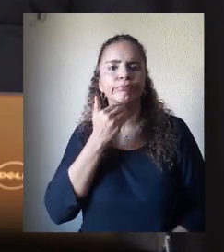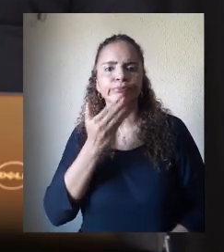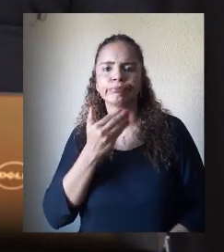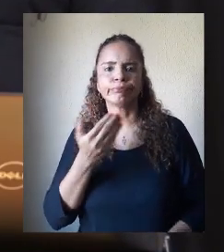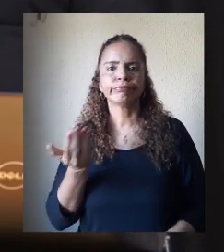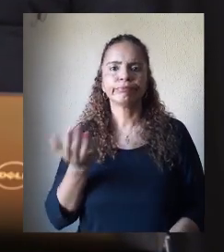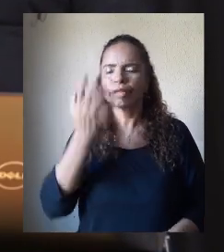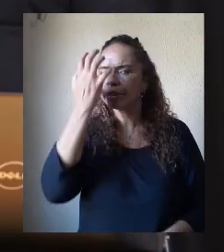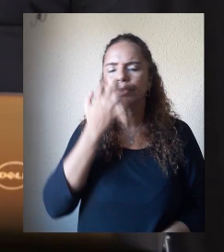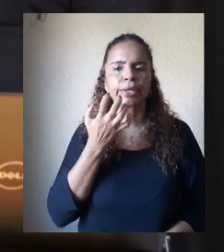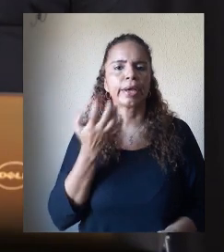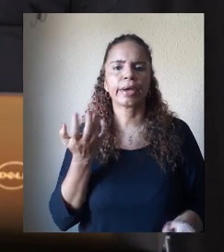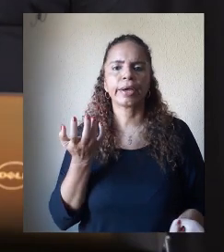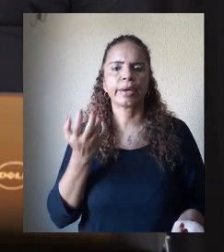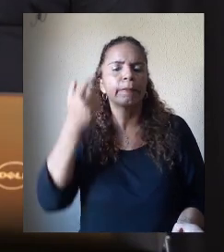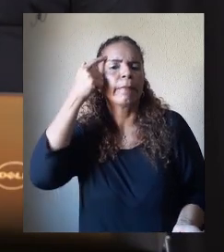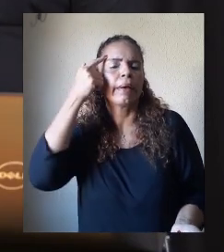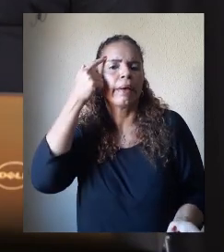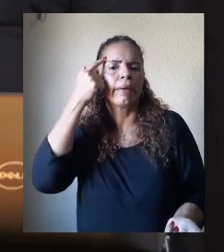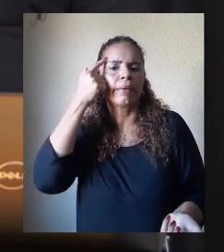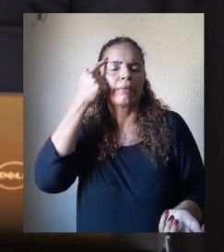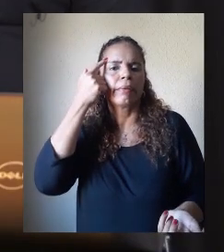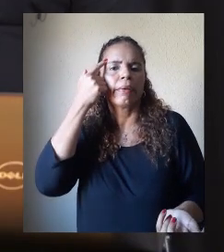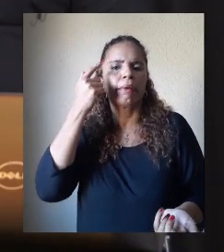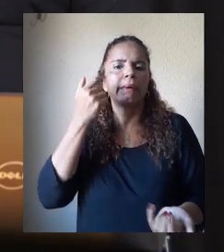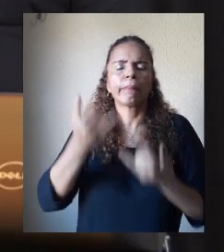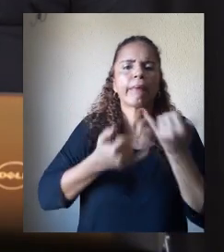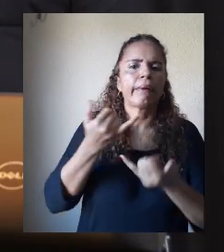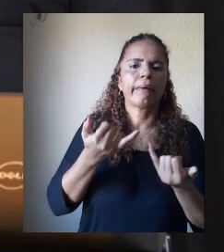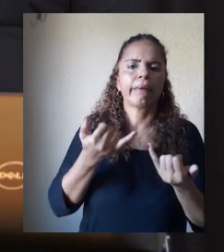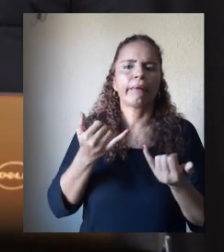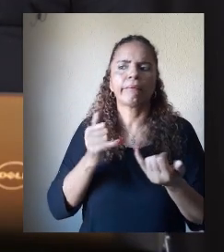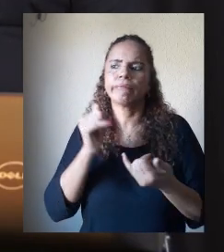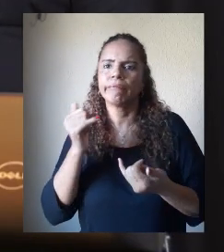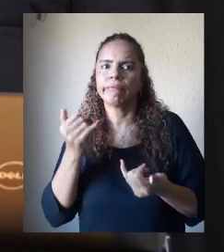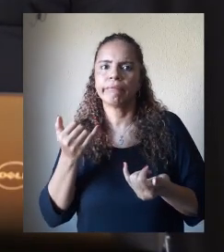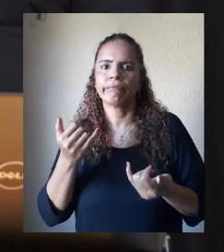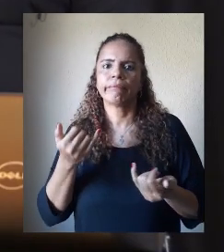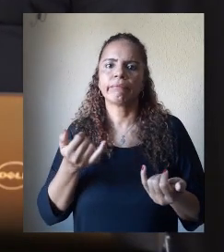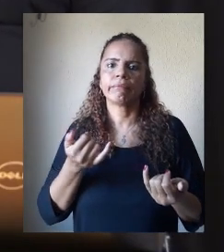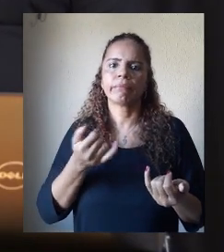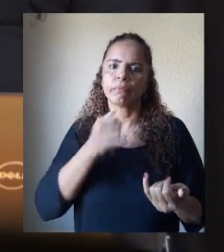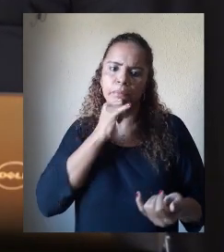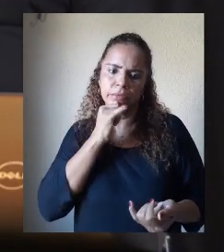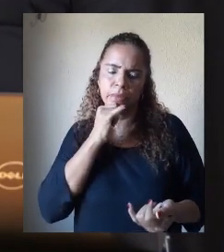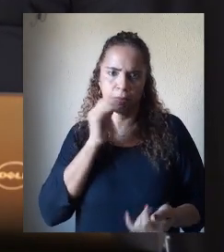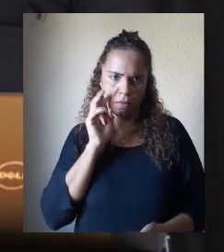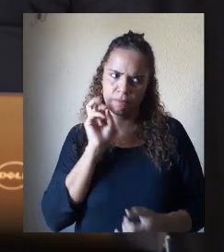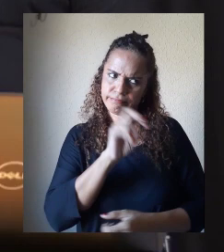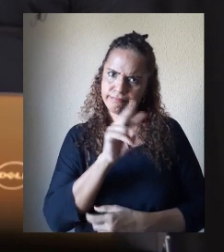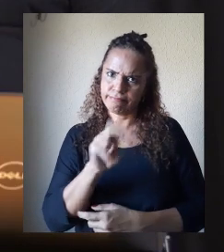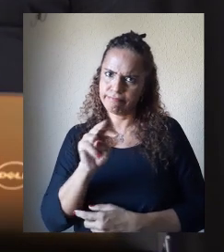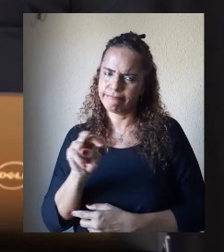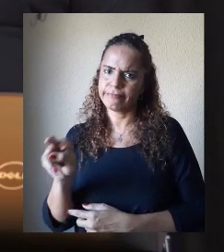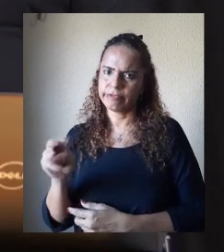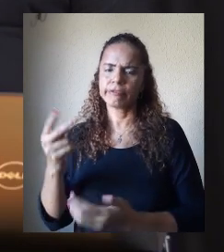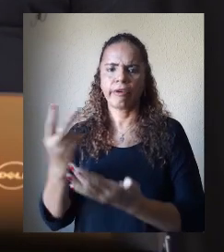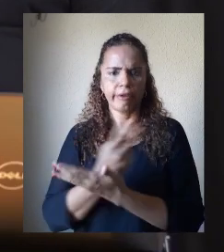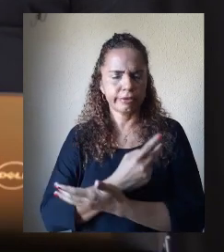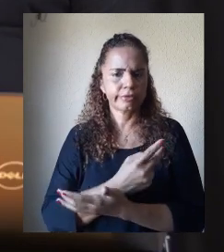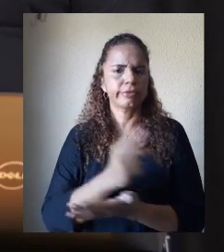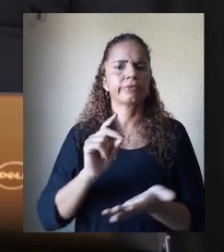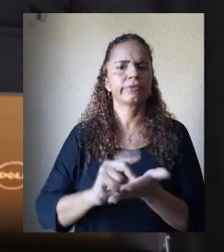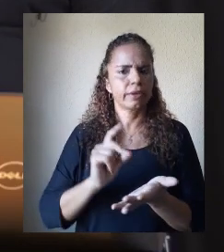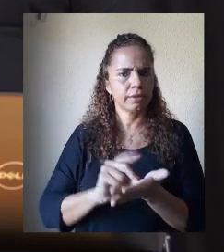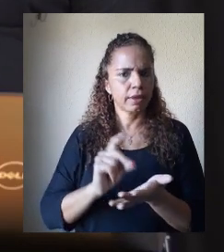tem isso aí por ver o que está acontecendo pessoalmente. Eu posso afirmar porque eu estou vendo isso